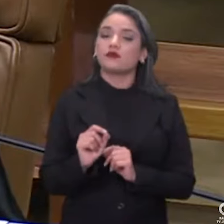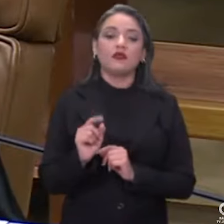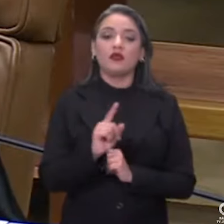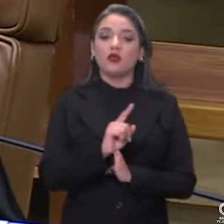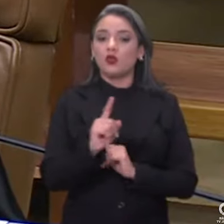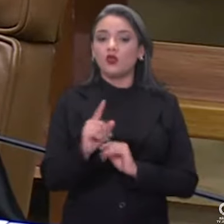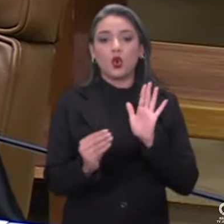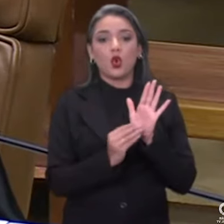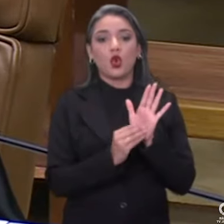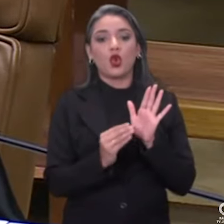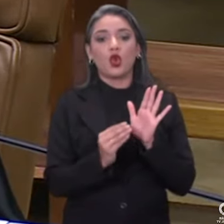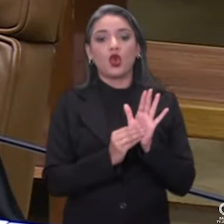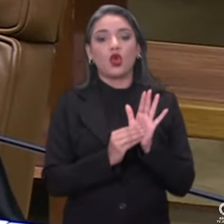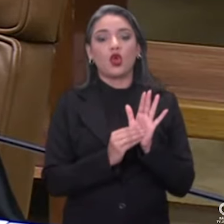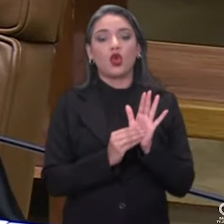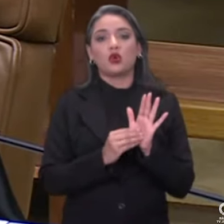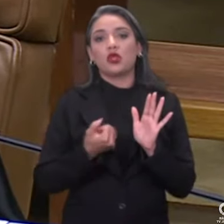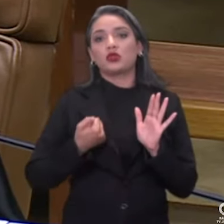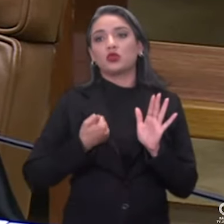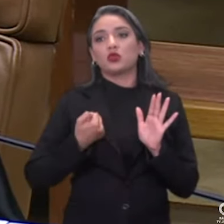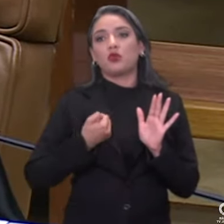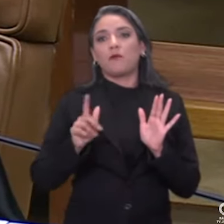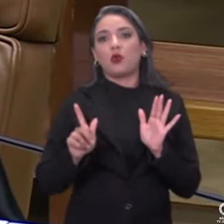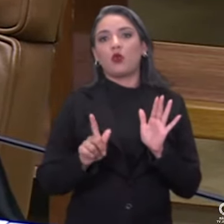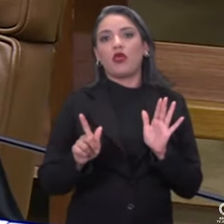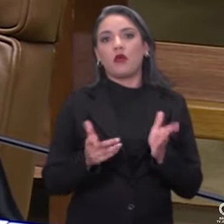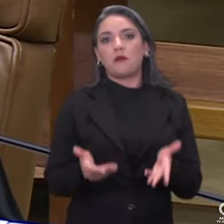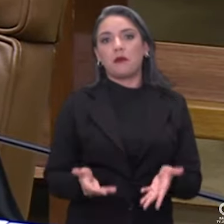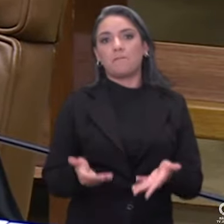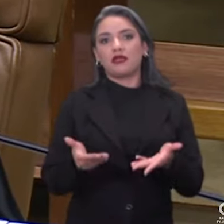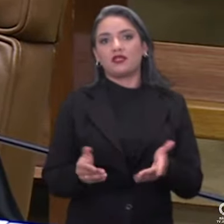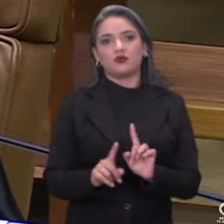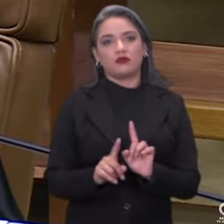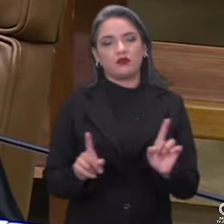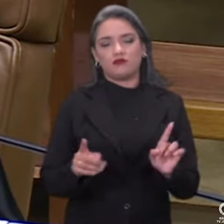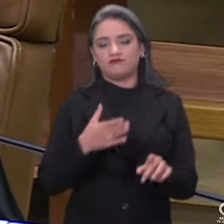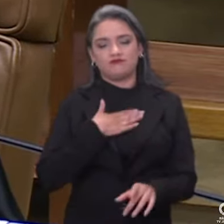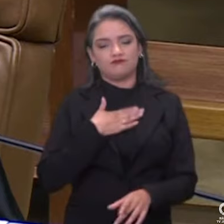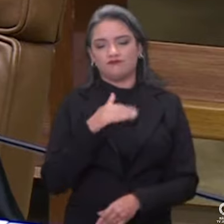de quantidade no meu voto.